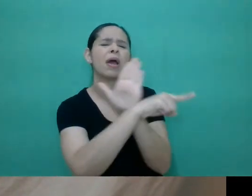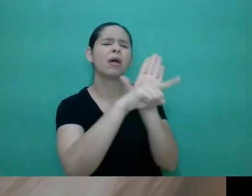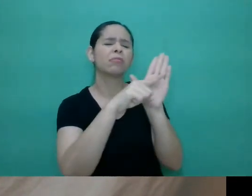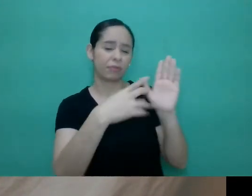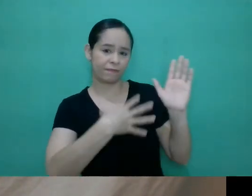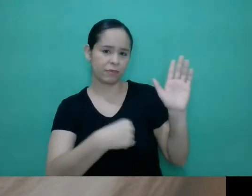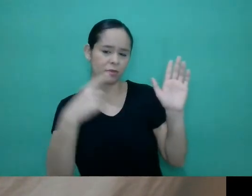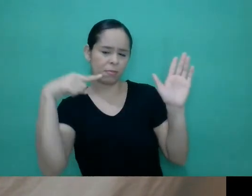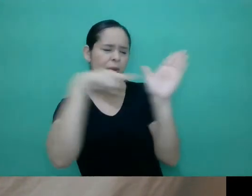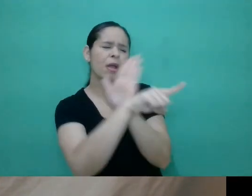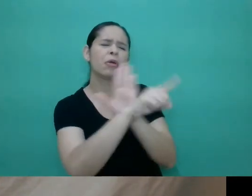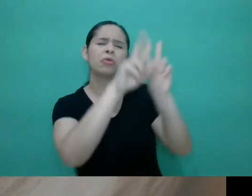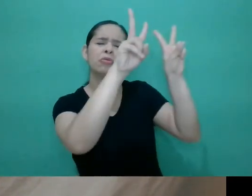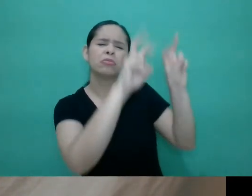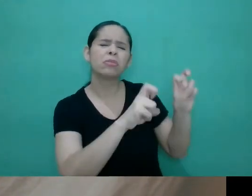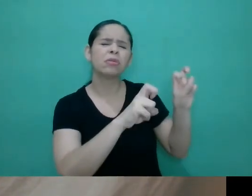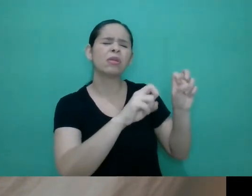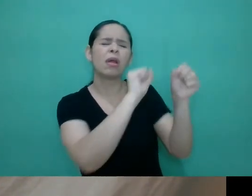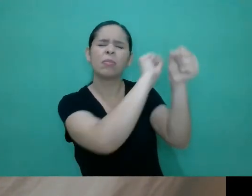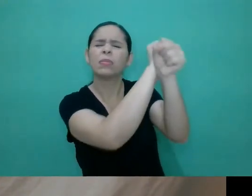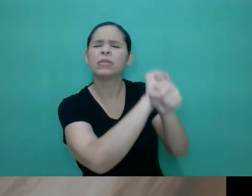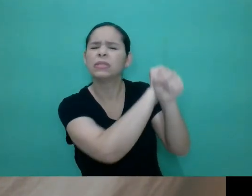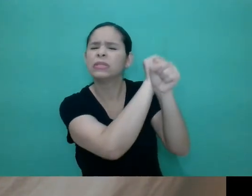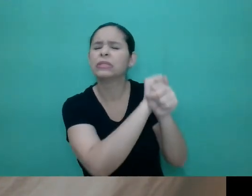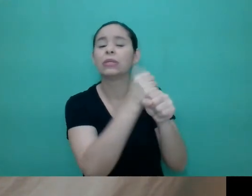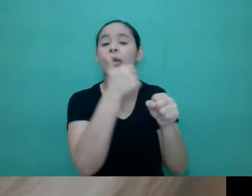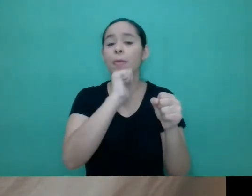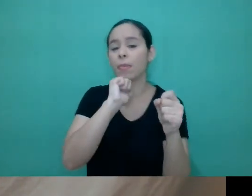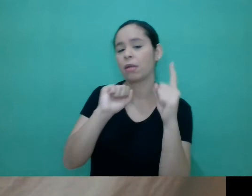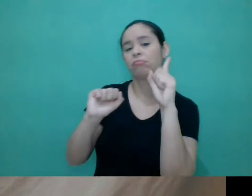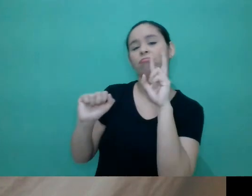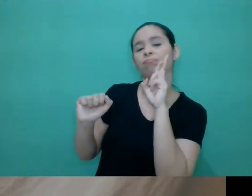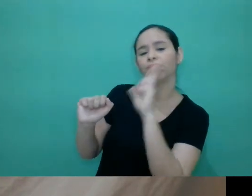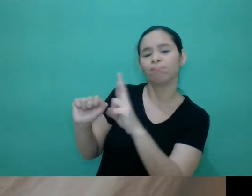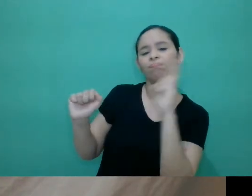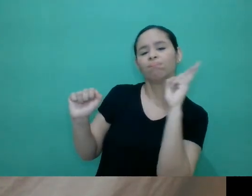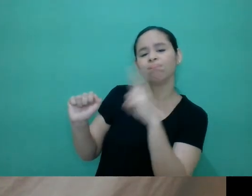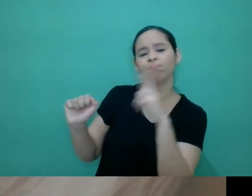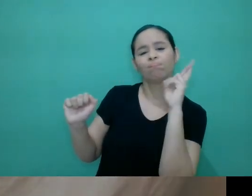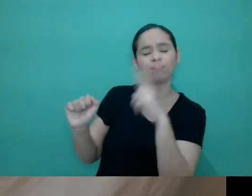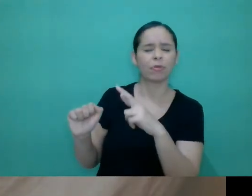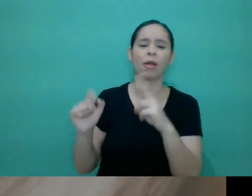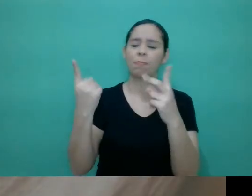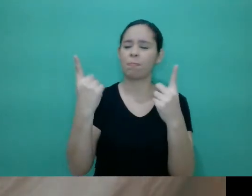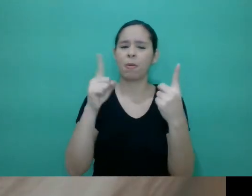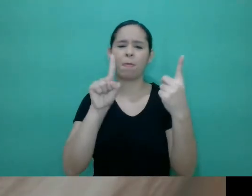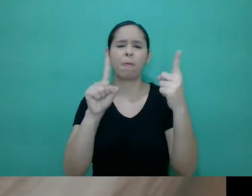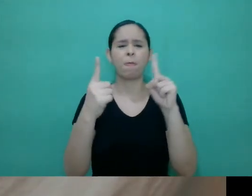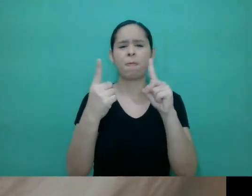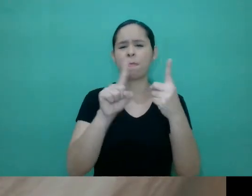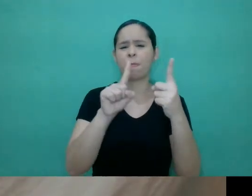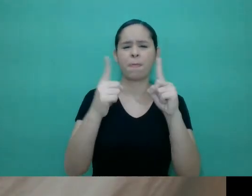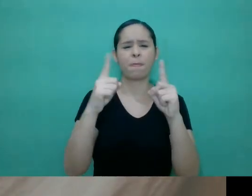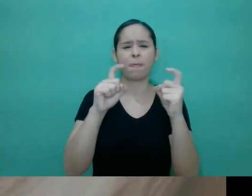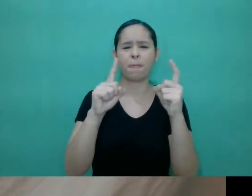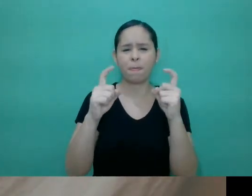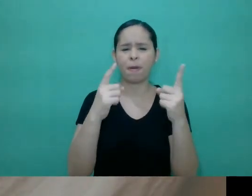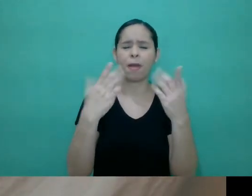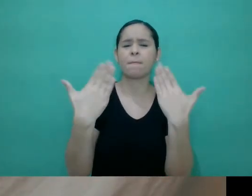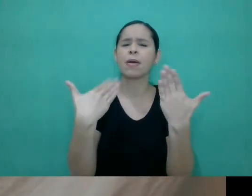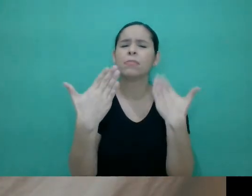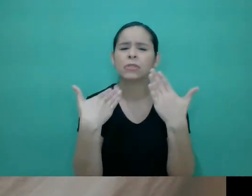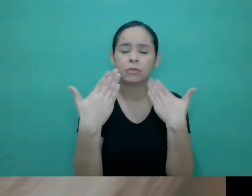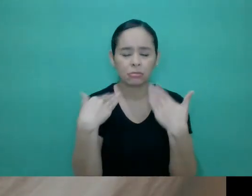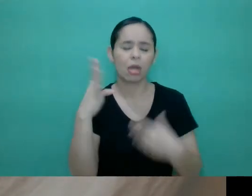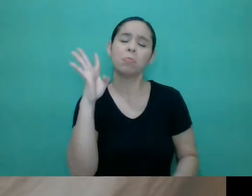escravidão, e a mãe vai responder esse texto, né? É bem legal, né? E é um livrinho assim que a gente lê